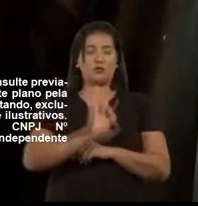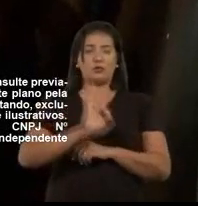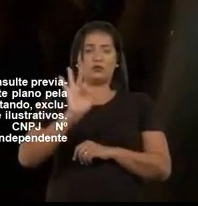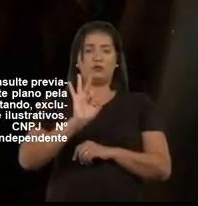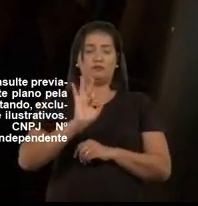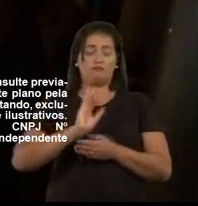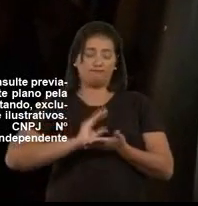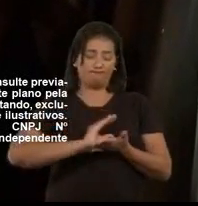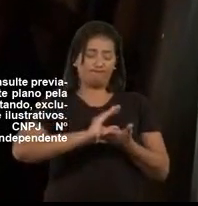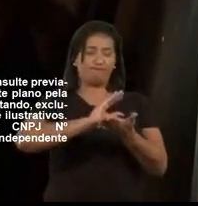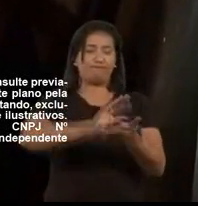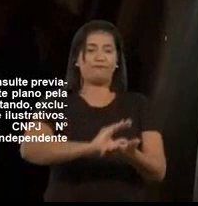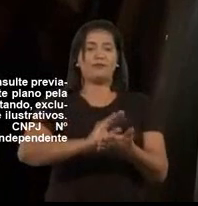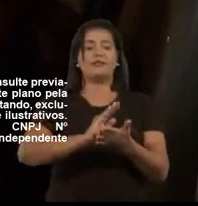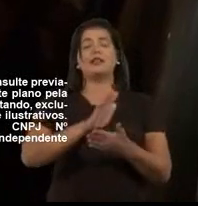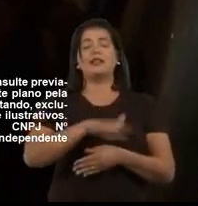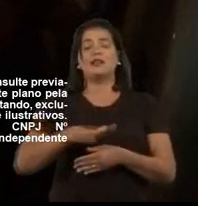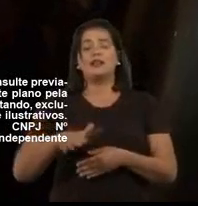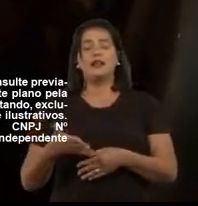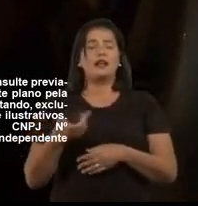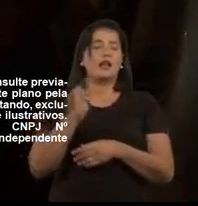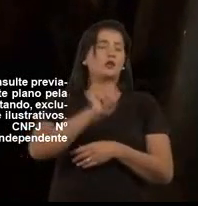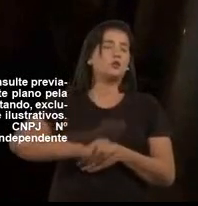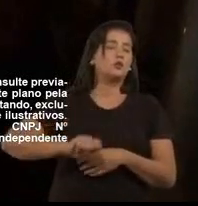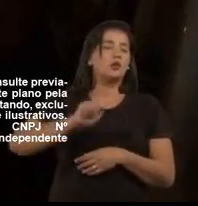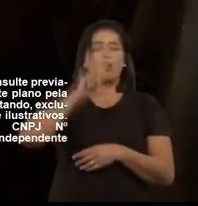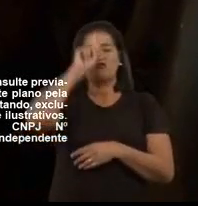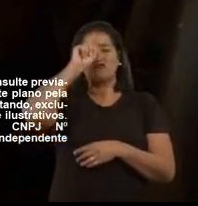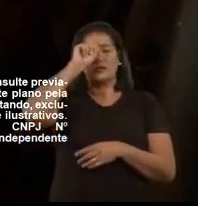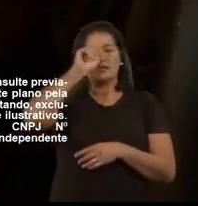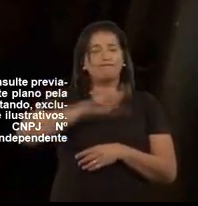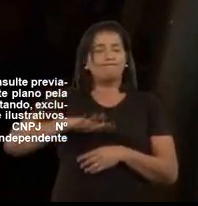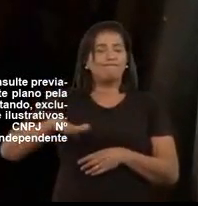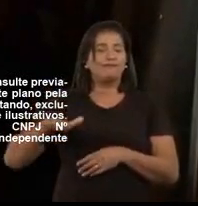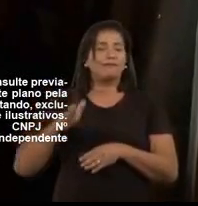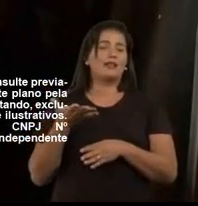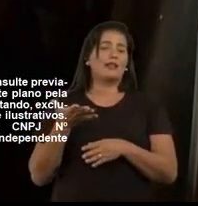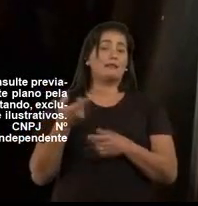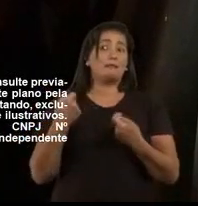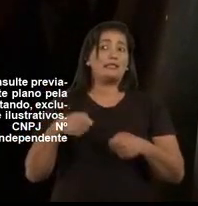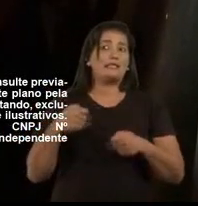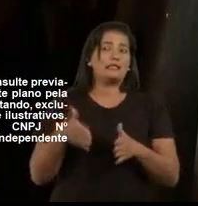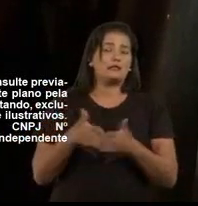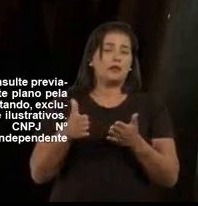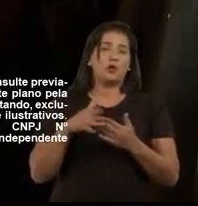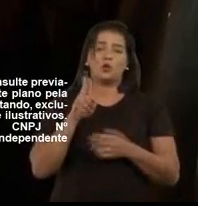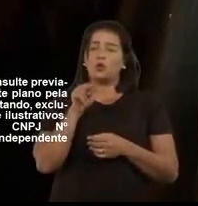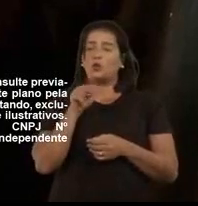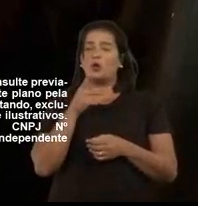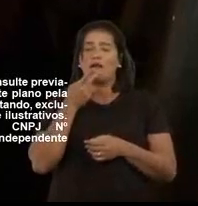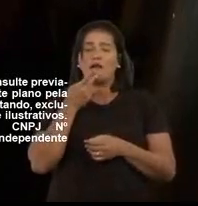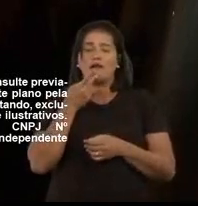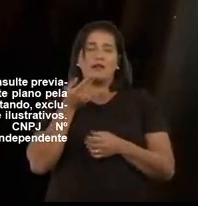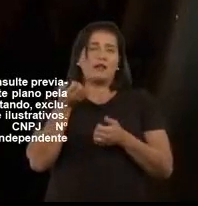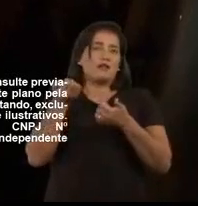cento é destinado a crianças carentes a entidades hospitais que depende disso eu nunca falei isso na